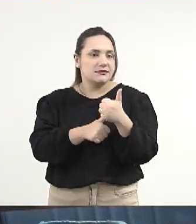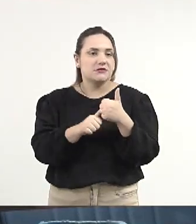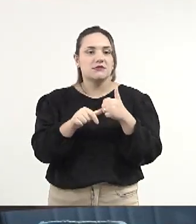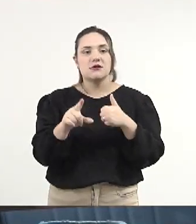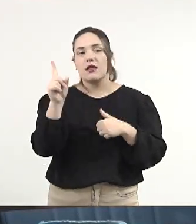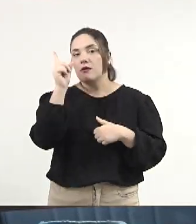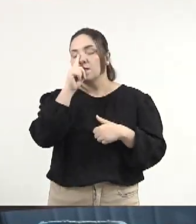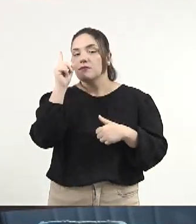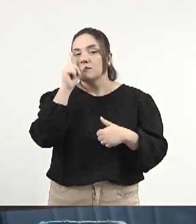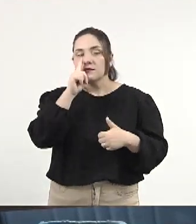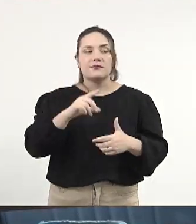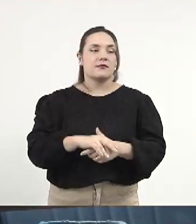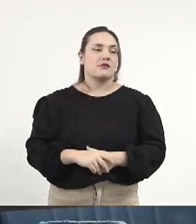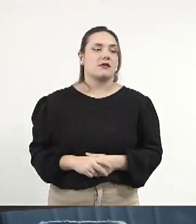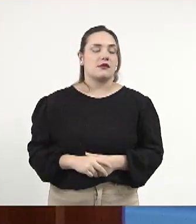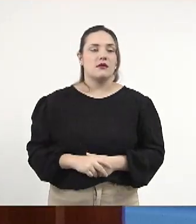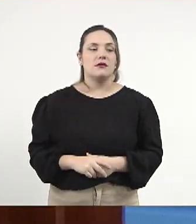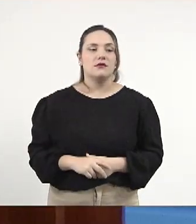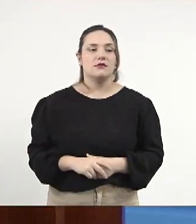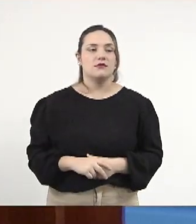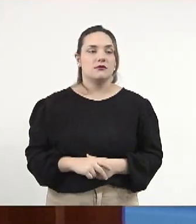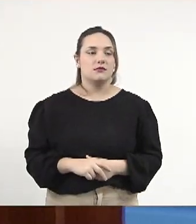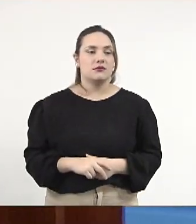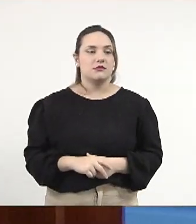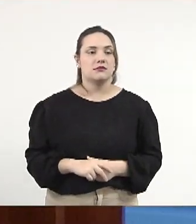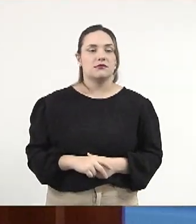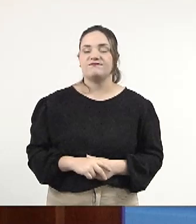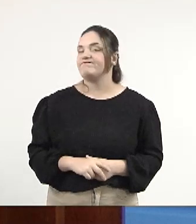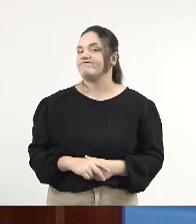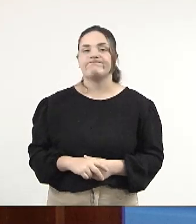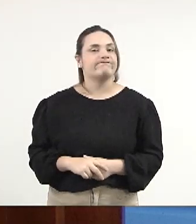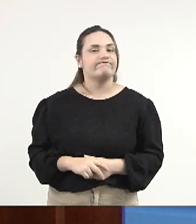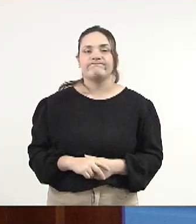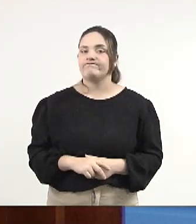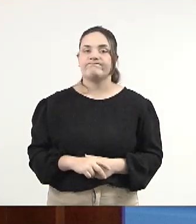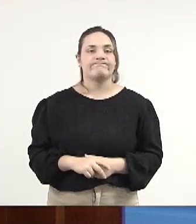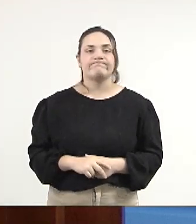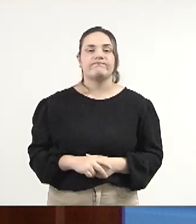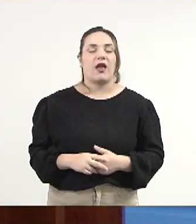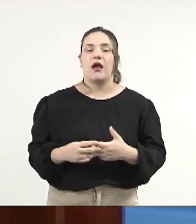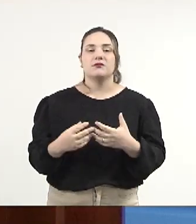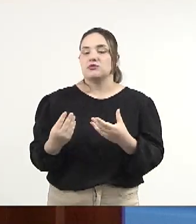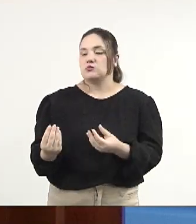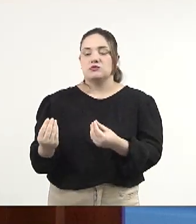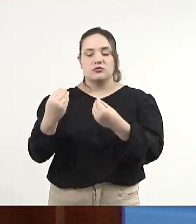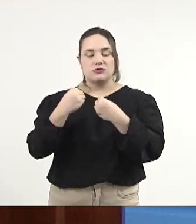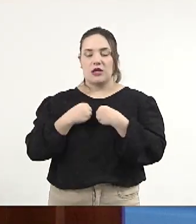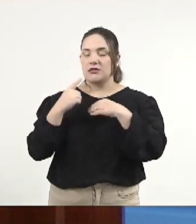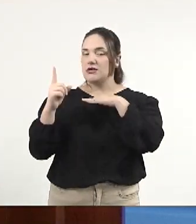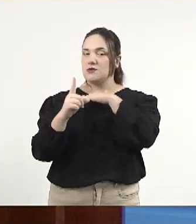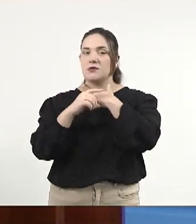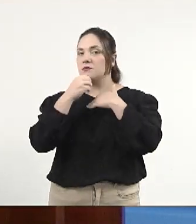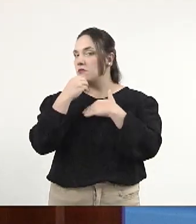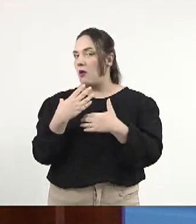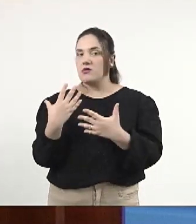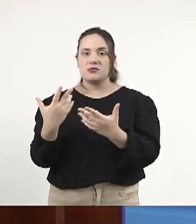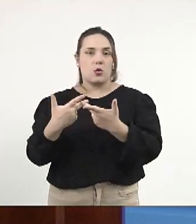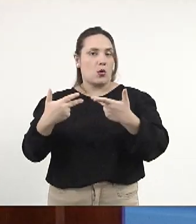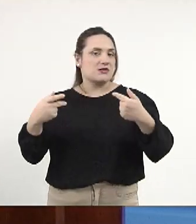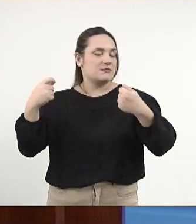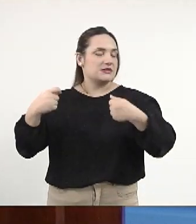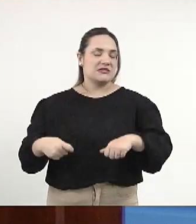dessas mães sem o atendimento que elas merecem ou que os seus filhos merecem.